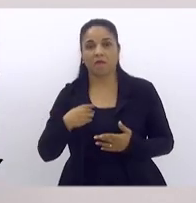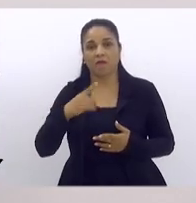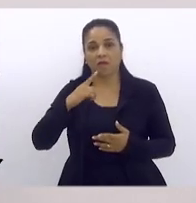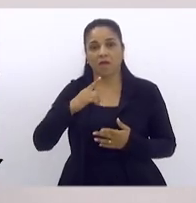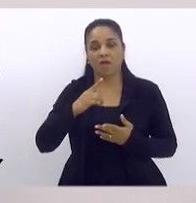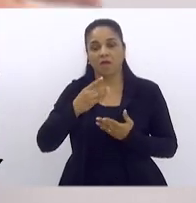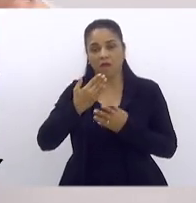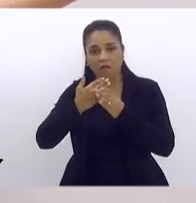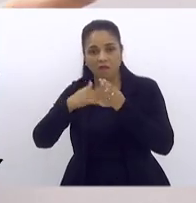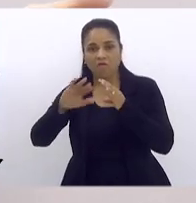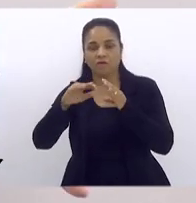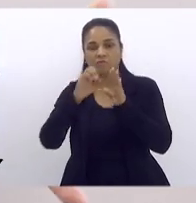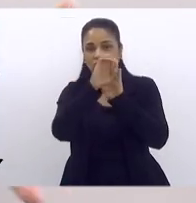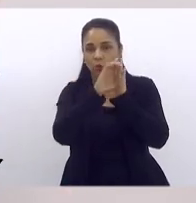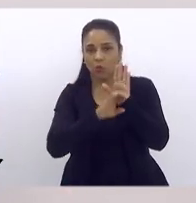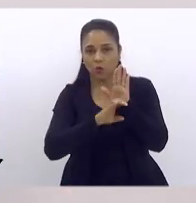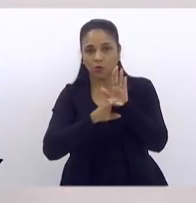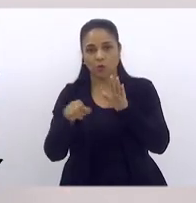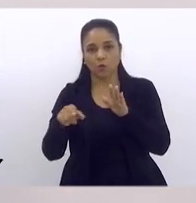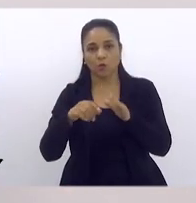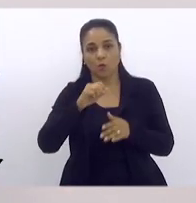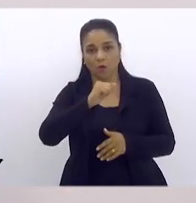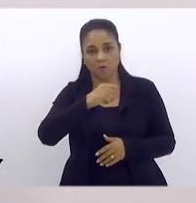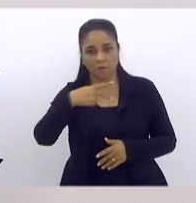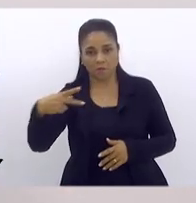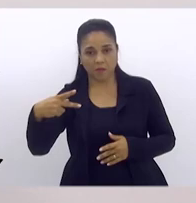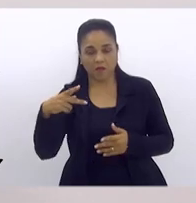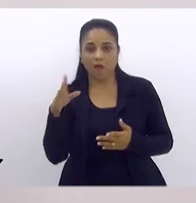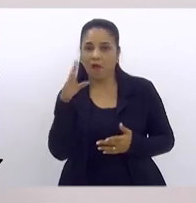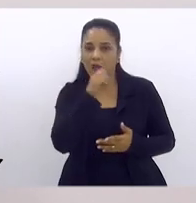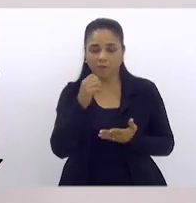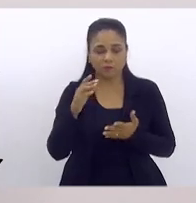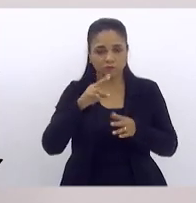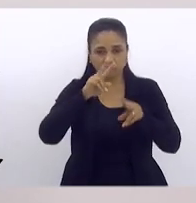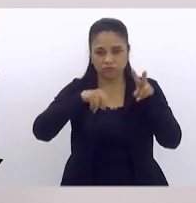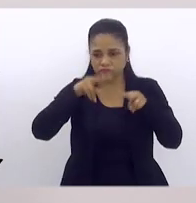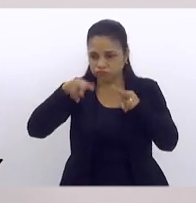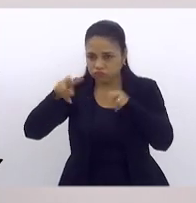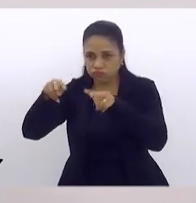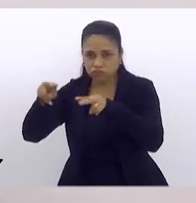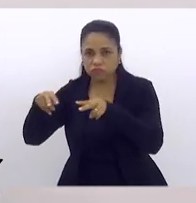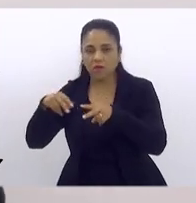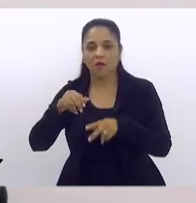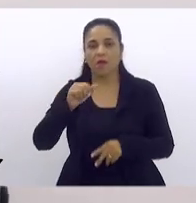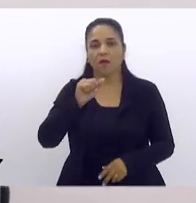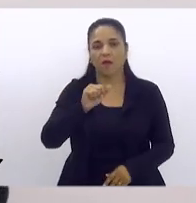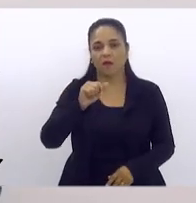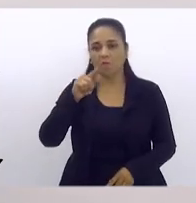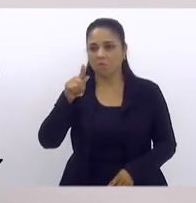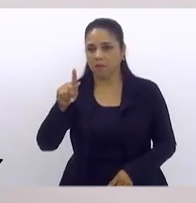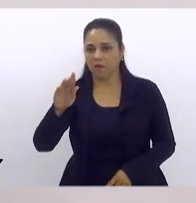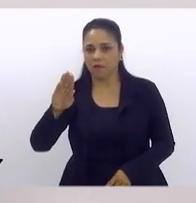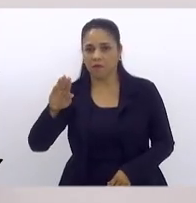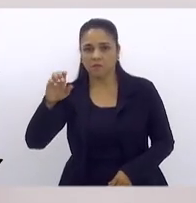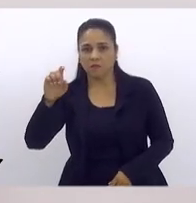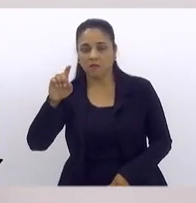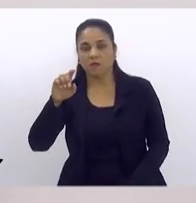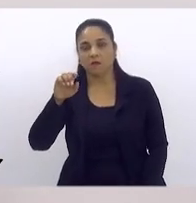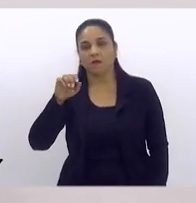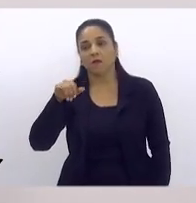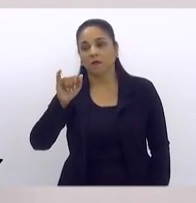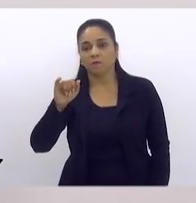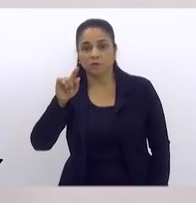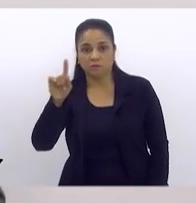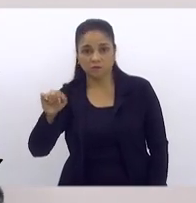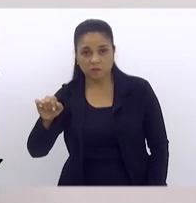e o aplicativo rapidamente vai varrer aquilo tudo vai dizer x y z são os mais rápidos gasta um dinheiro